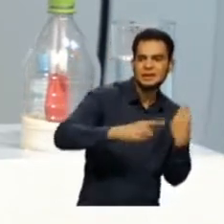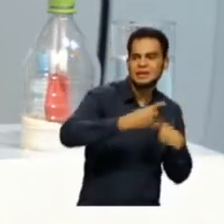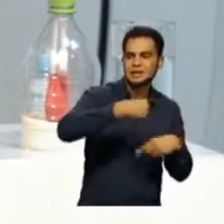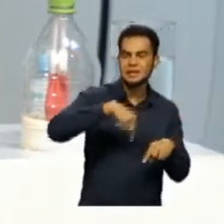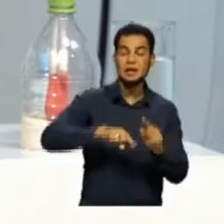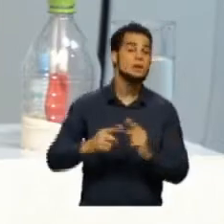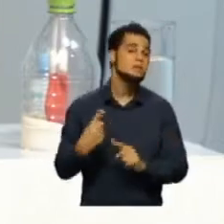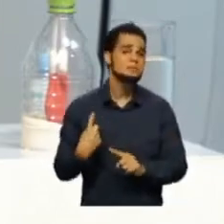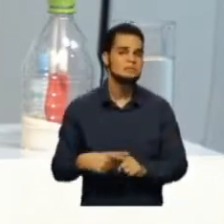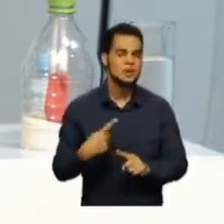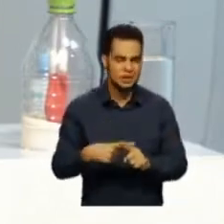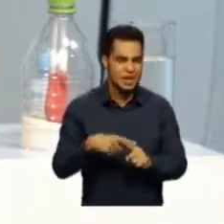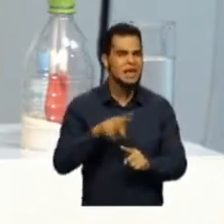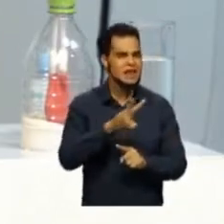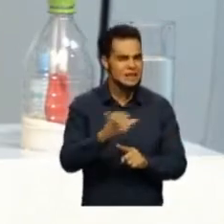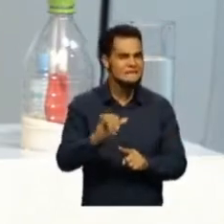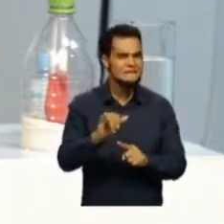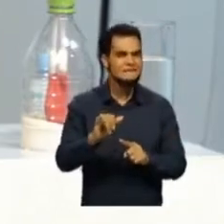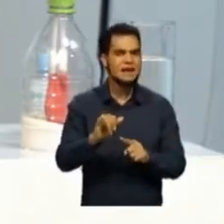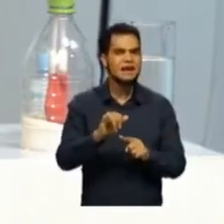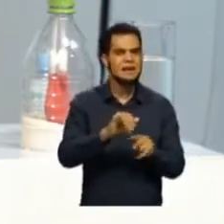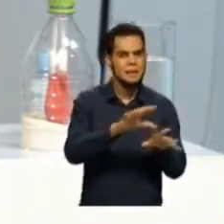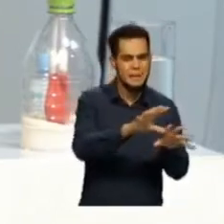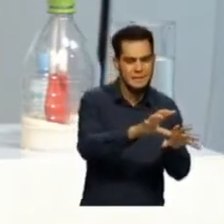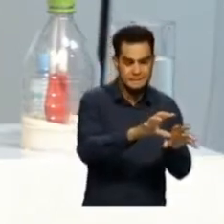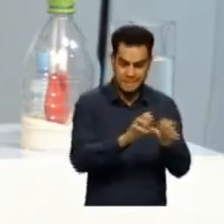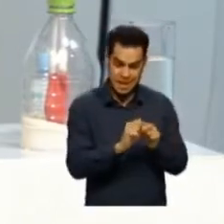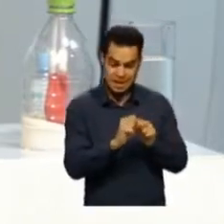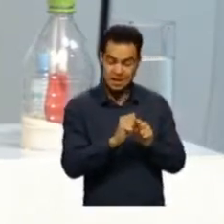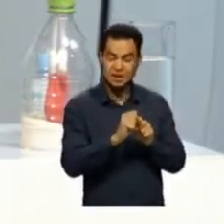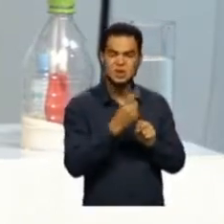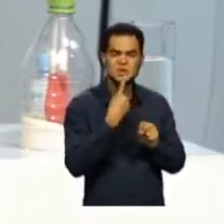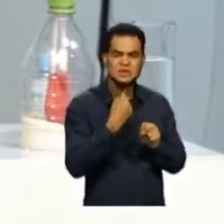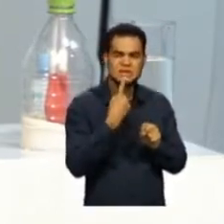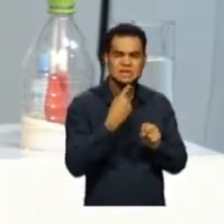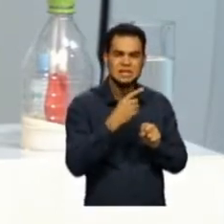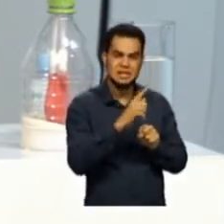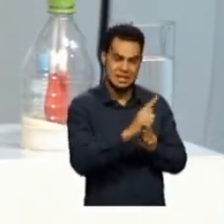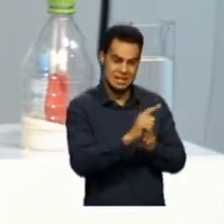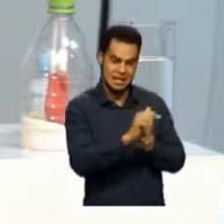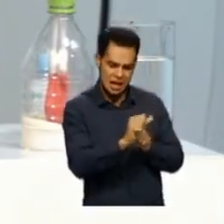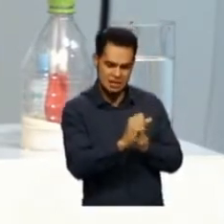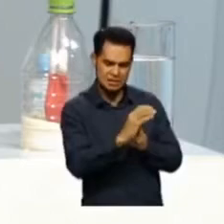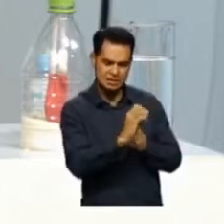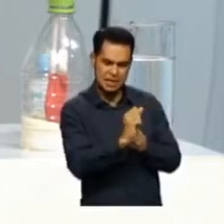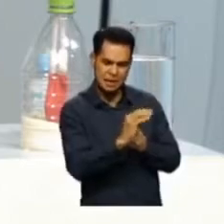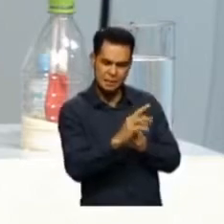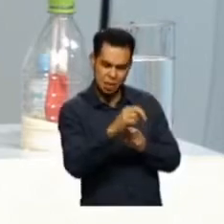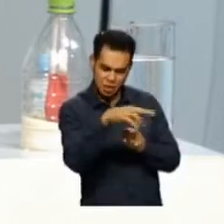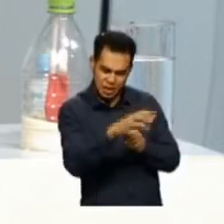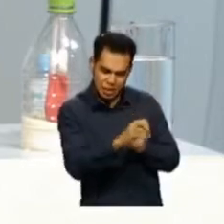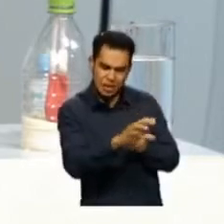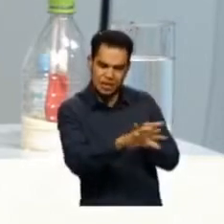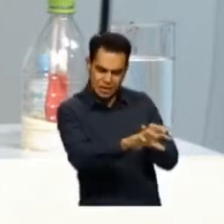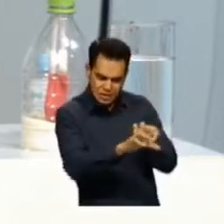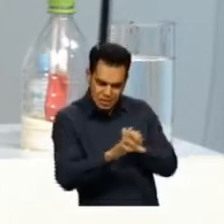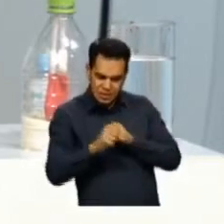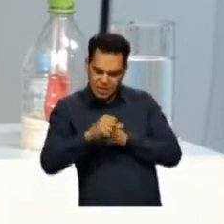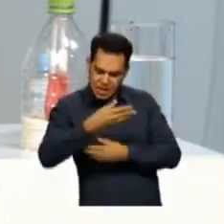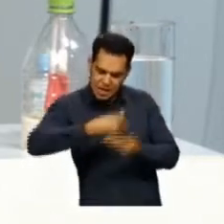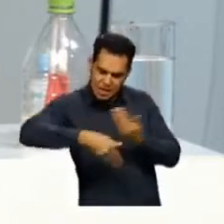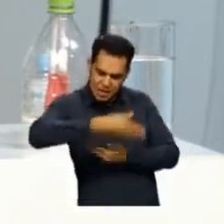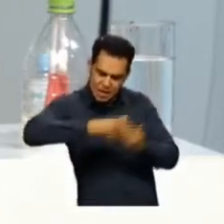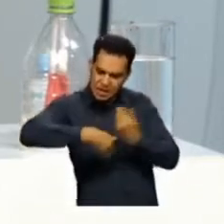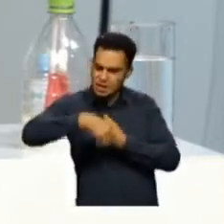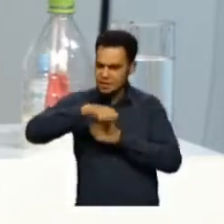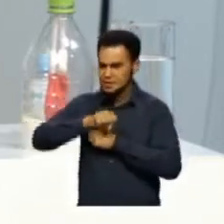trazer o sangue rico em gás carbônico e levar o rico em oxigênio. Então, ele é muito vascularizado, o pulmão.